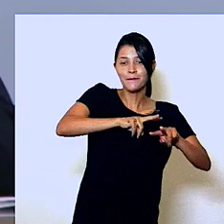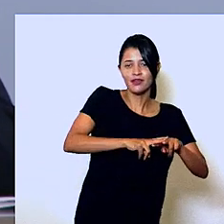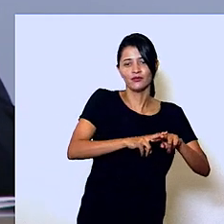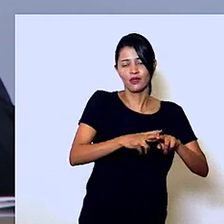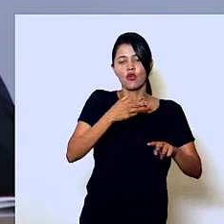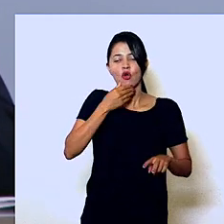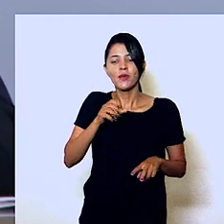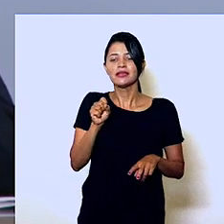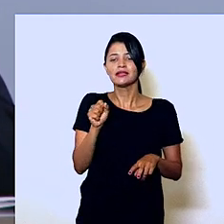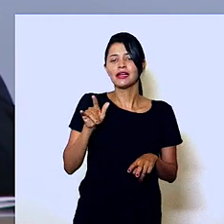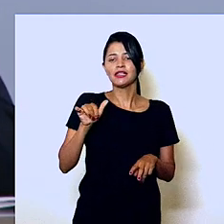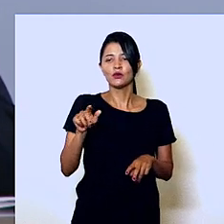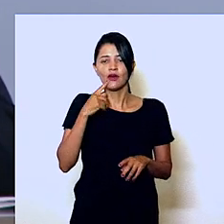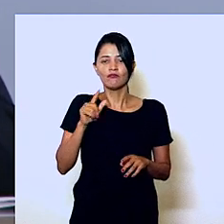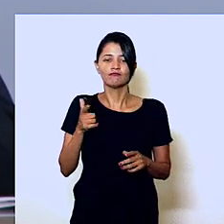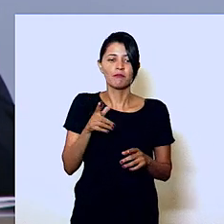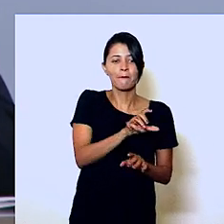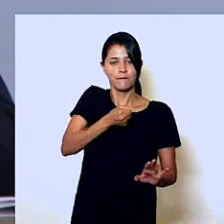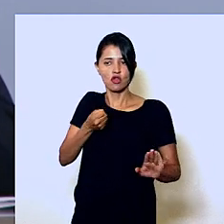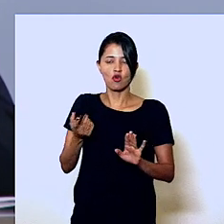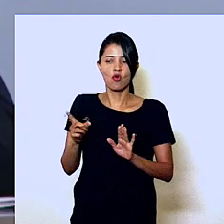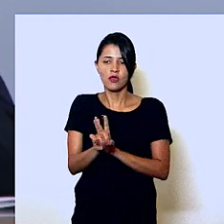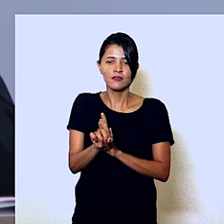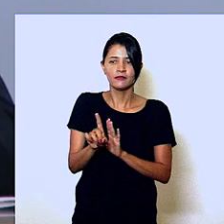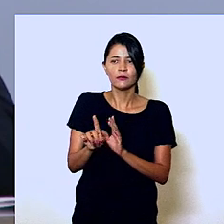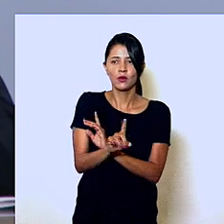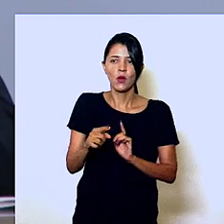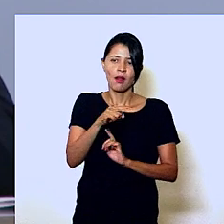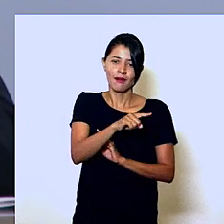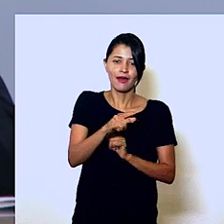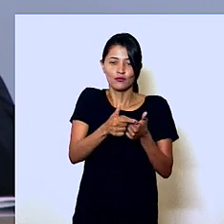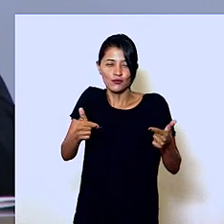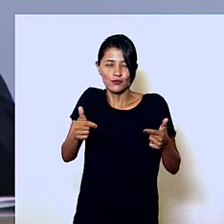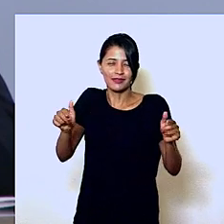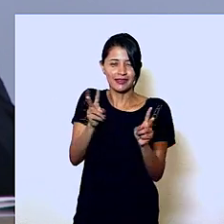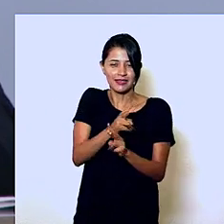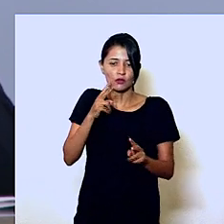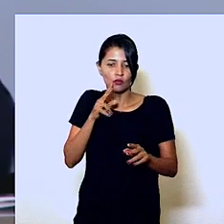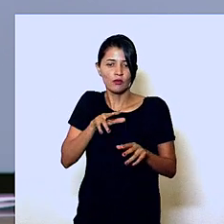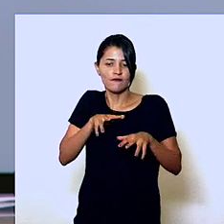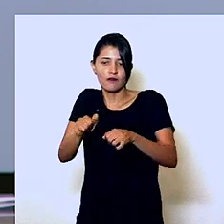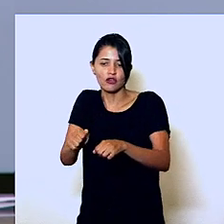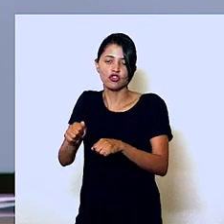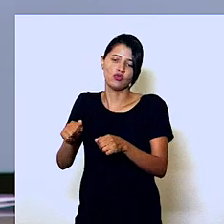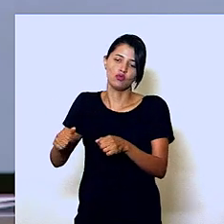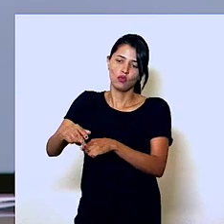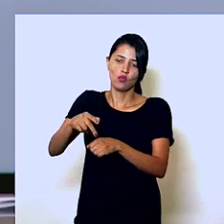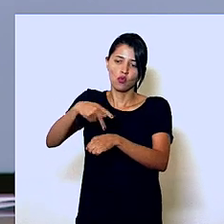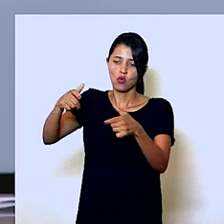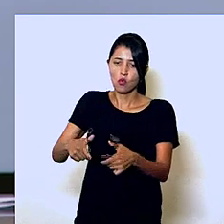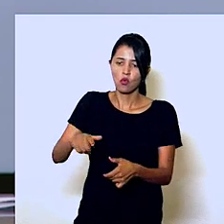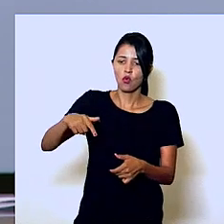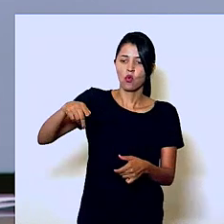da Operação Tempestade do Deserto após a invasão do Kuwait. O embaixador Paulo Tarso conhecia bem a